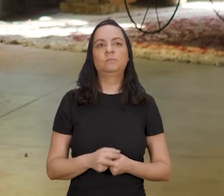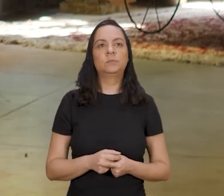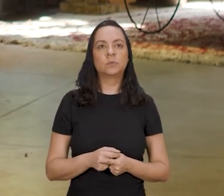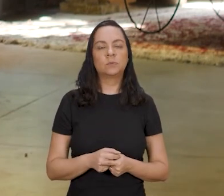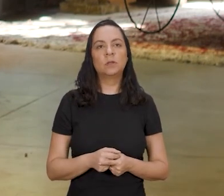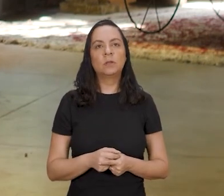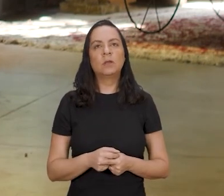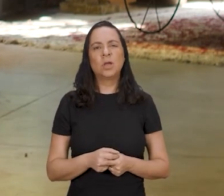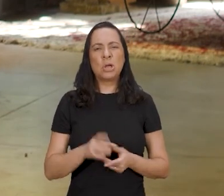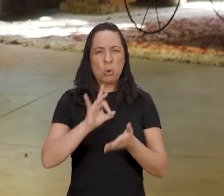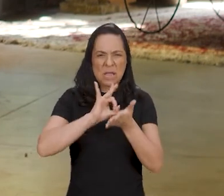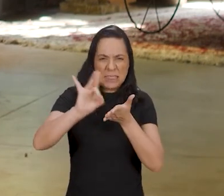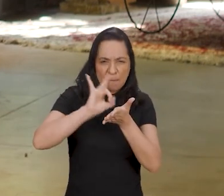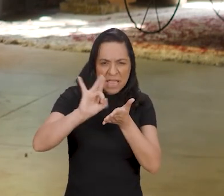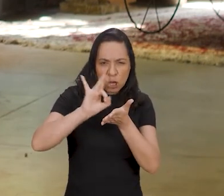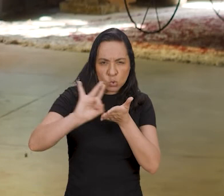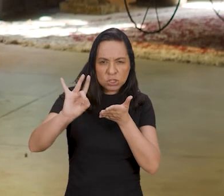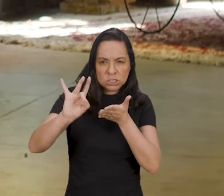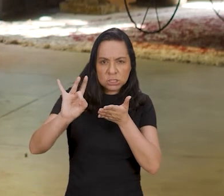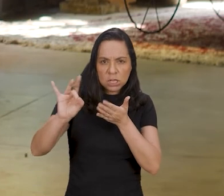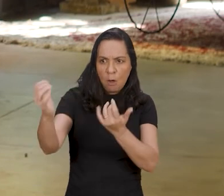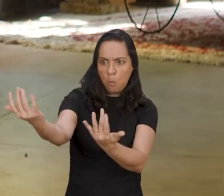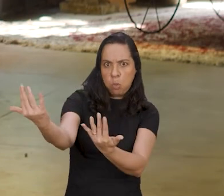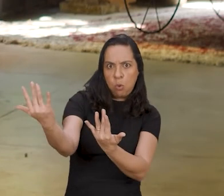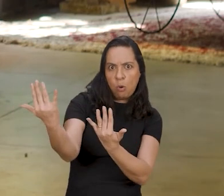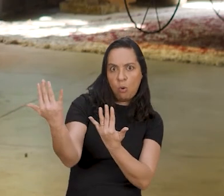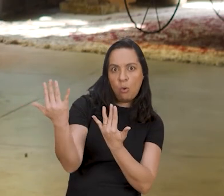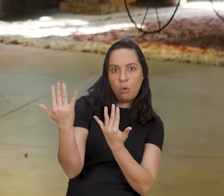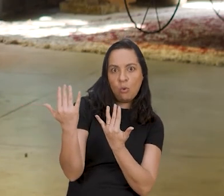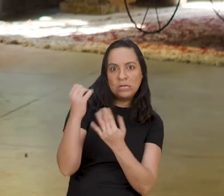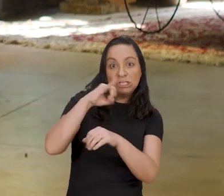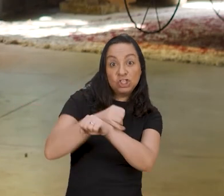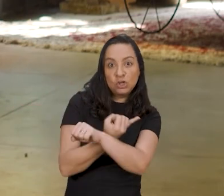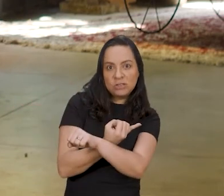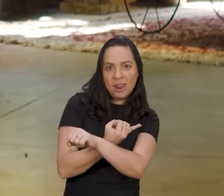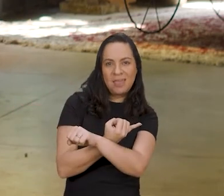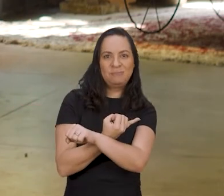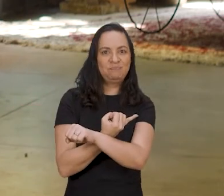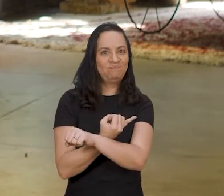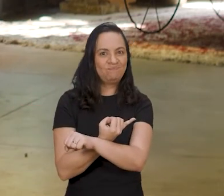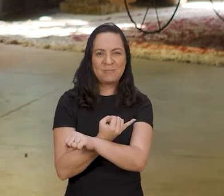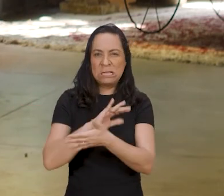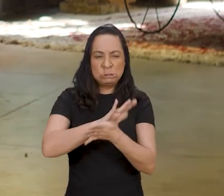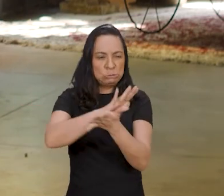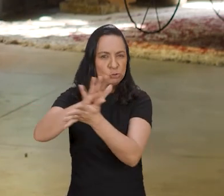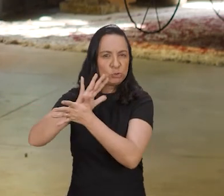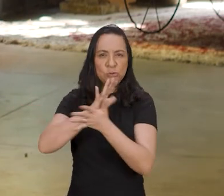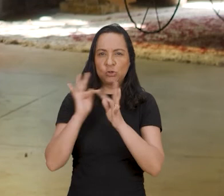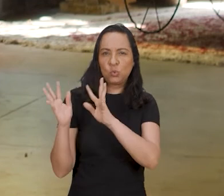alguns inimigos estavam prestes a chegar em Jerusalém e fazer estragos